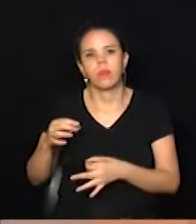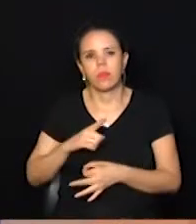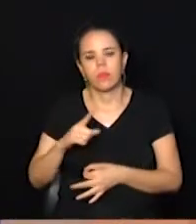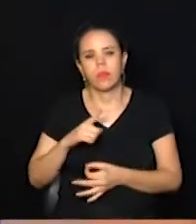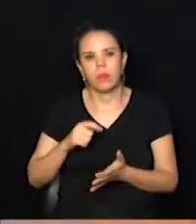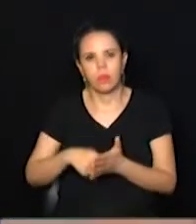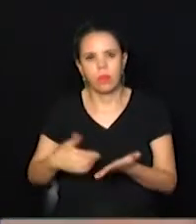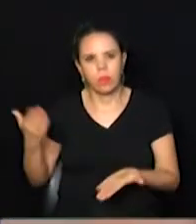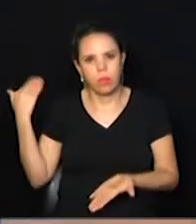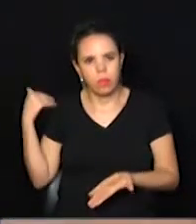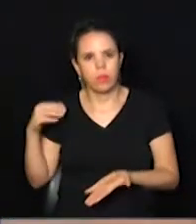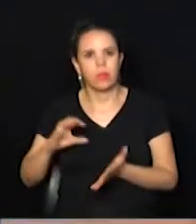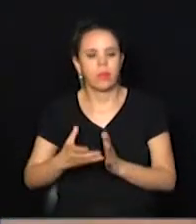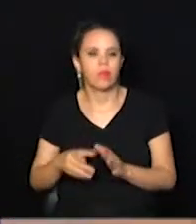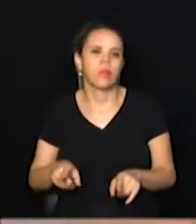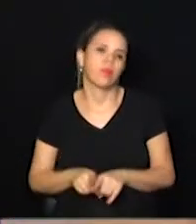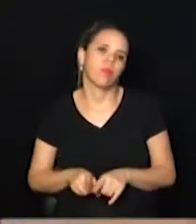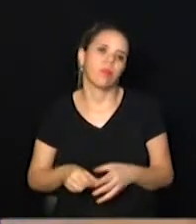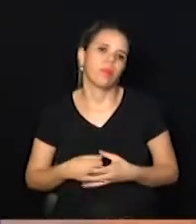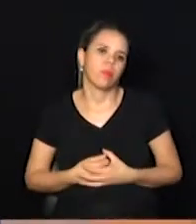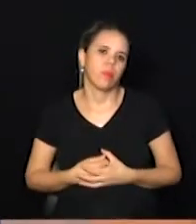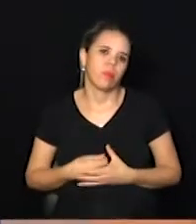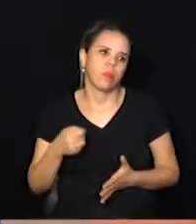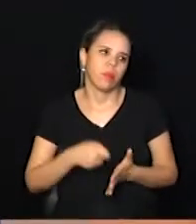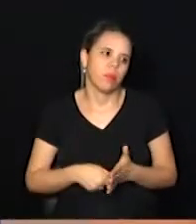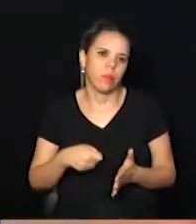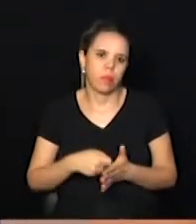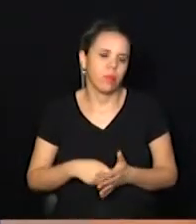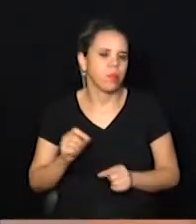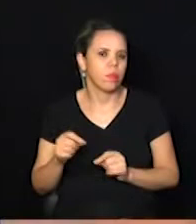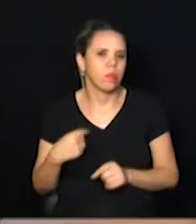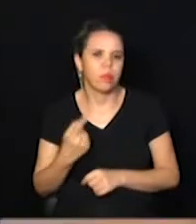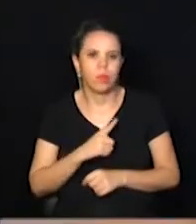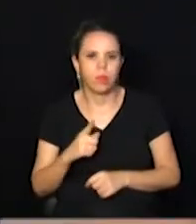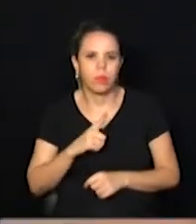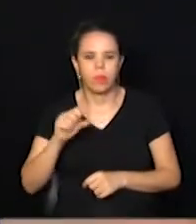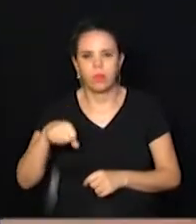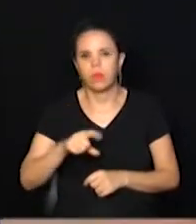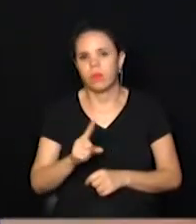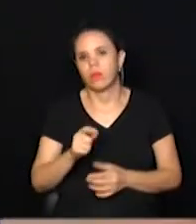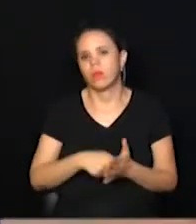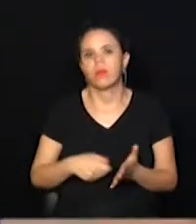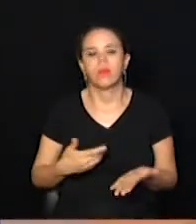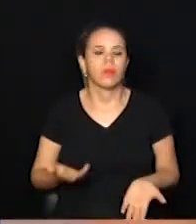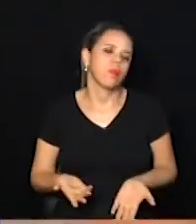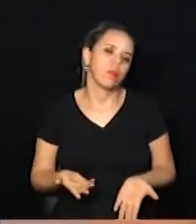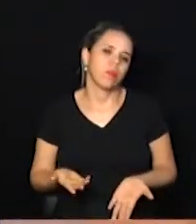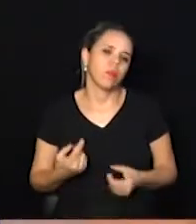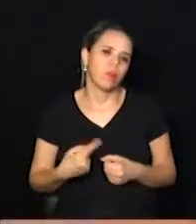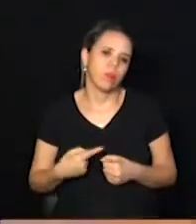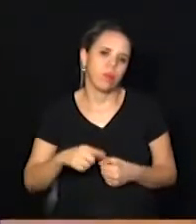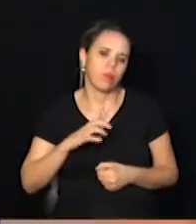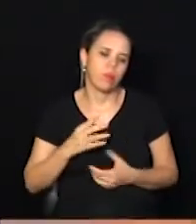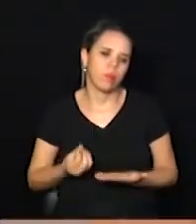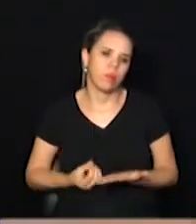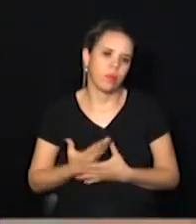batalha jurídica no parlamento. E a batalha jurídica era o seguinte, nós tínhamos ou não a prerrogativa no município de